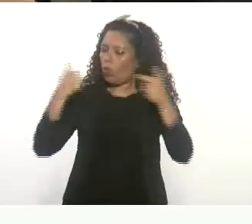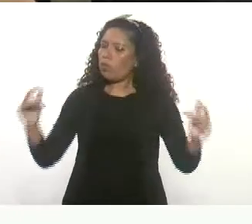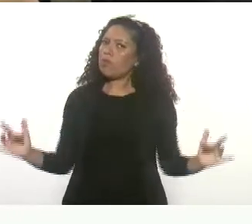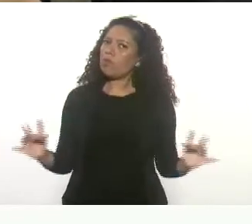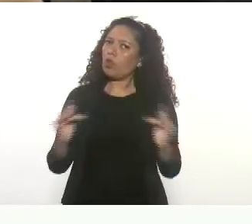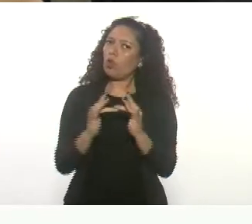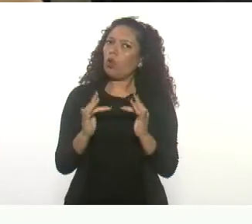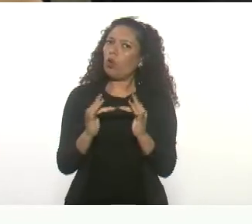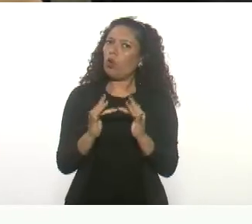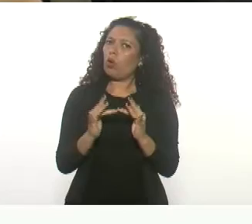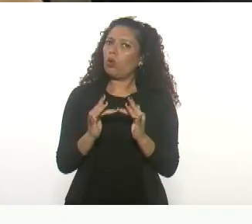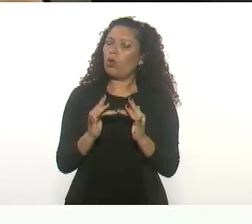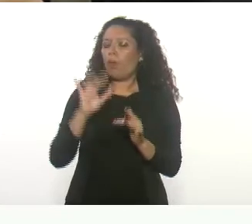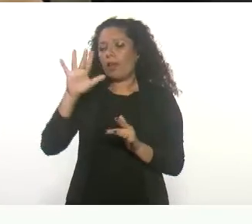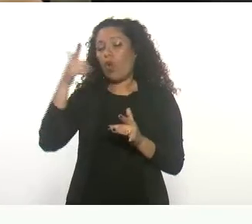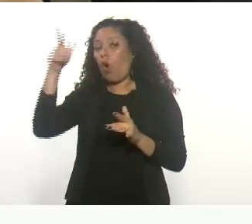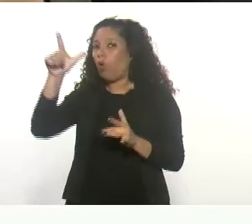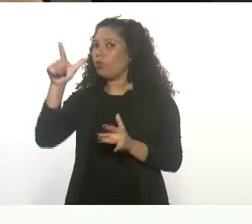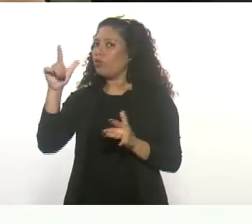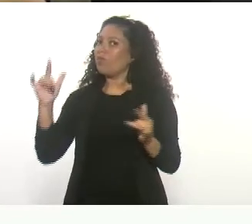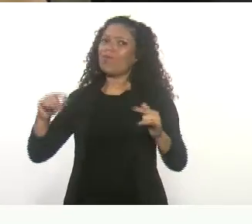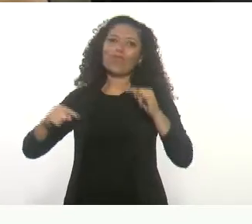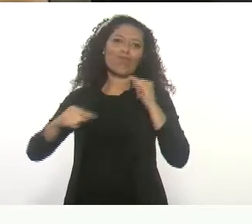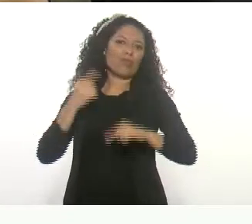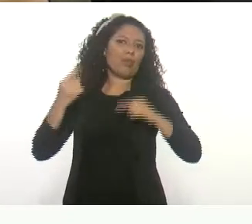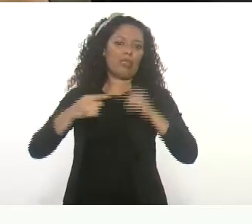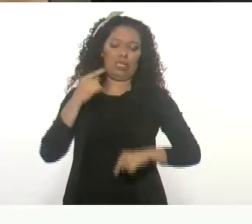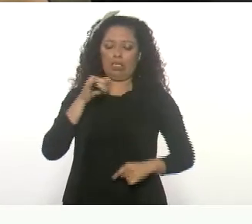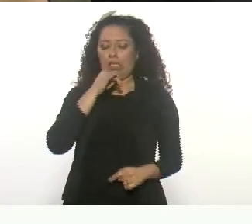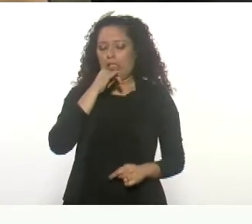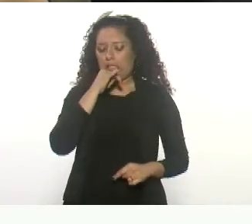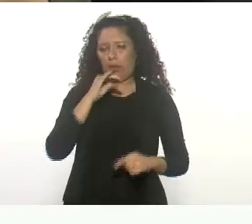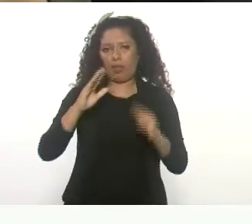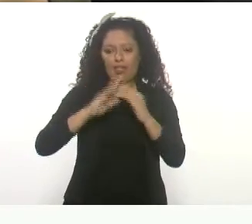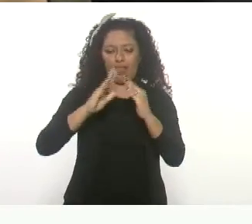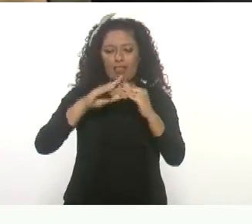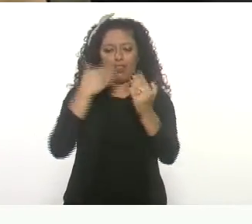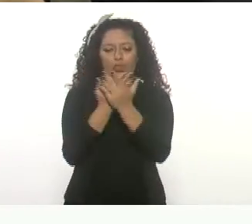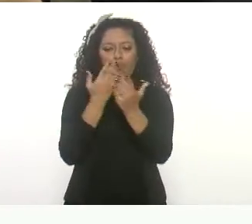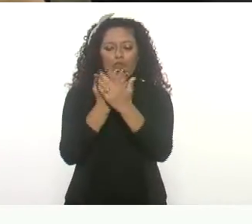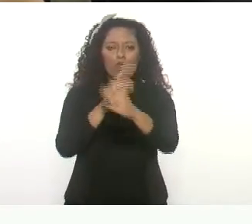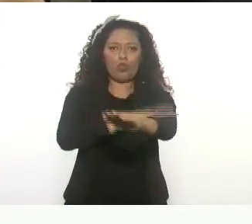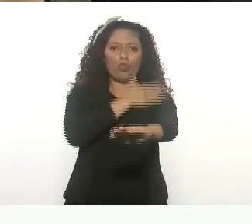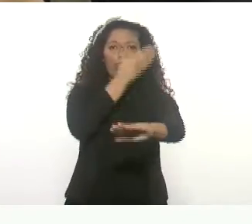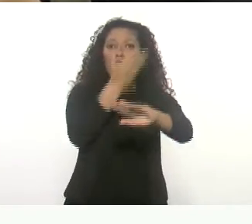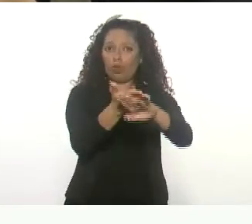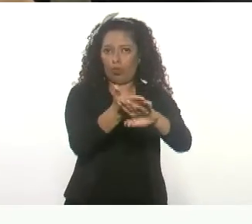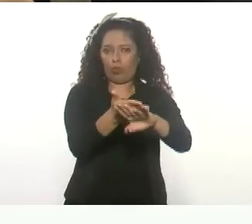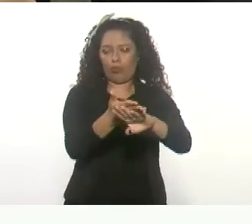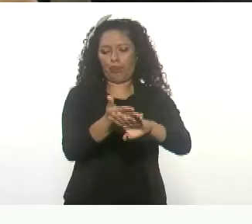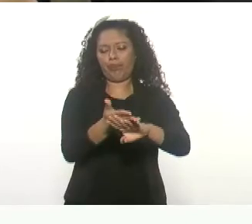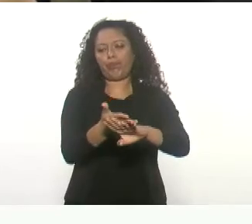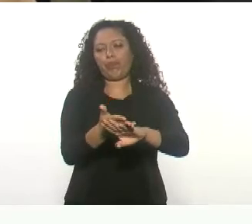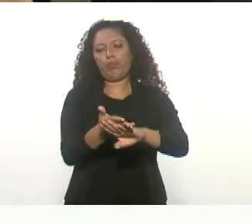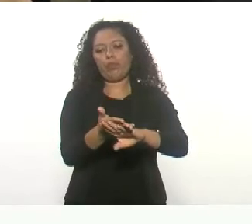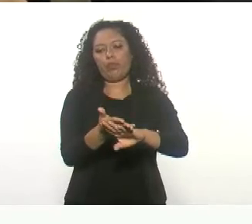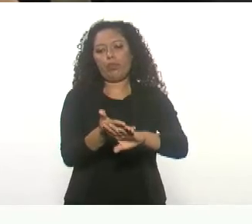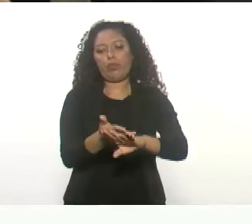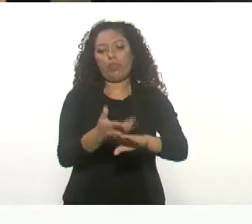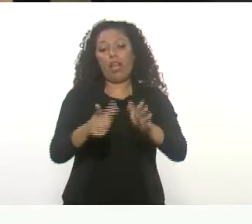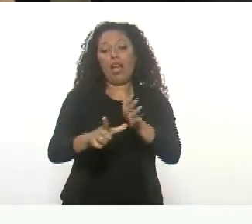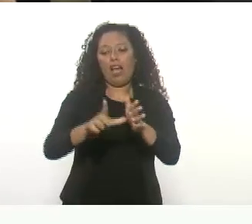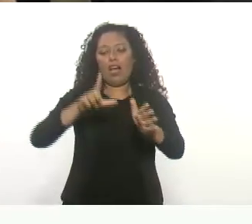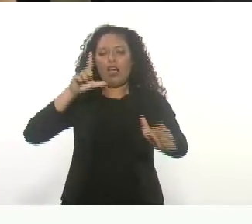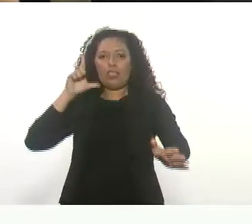que você citou, eu não concordo, porque o tempo integral, igual eu falei aqui com o Renan, você tem que ver primeiro